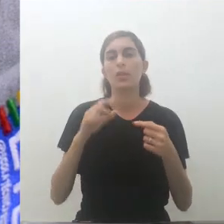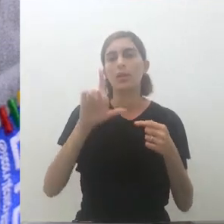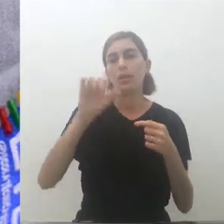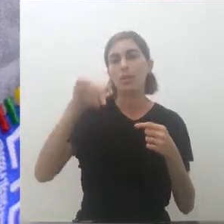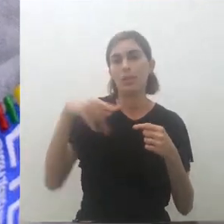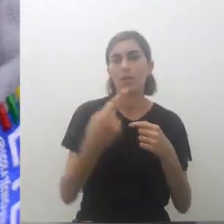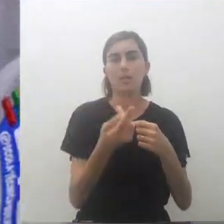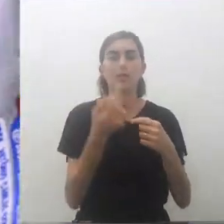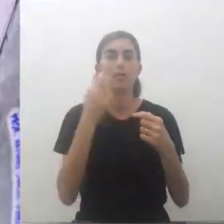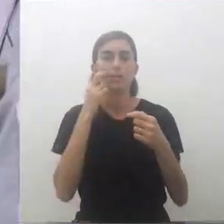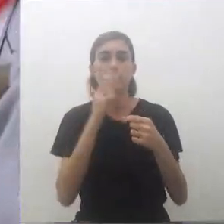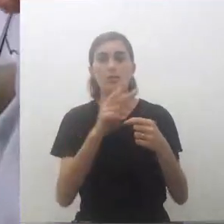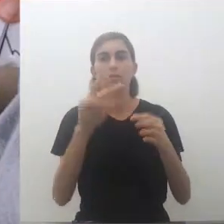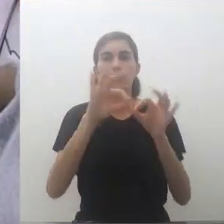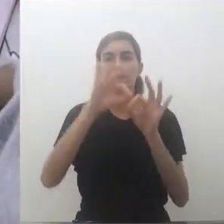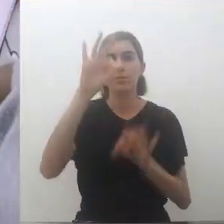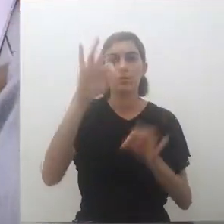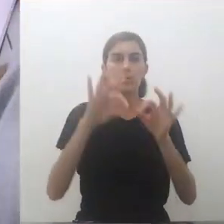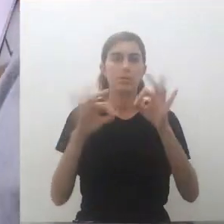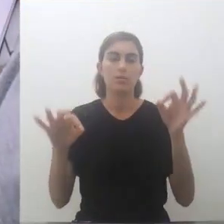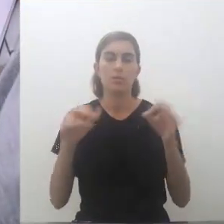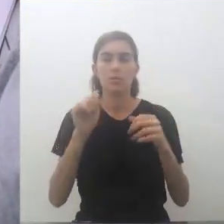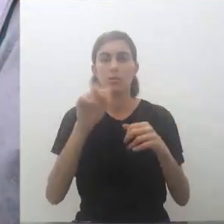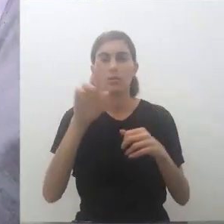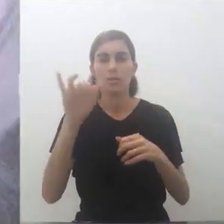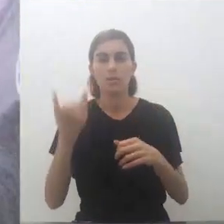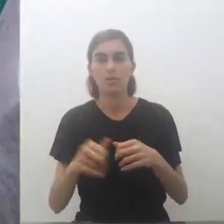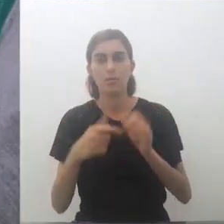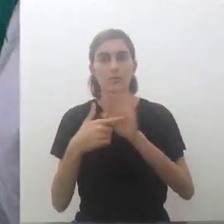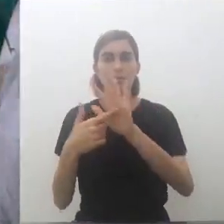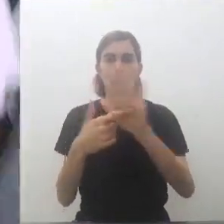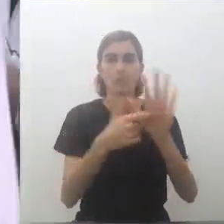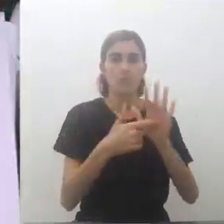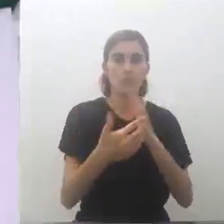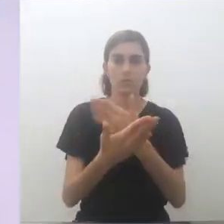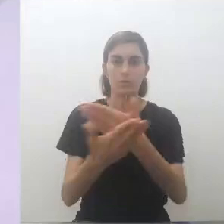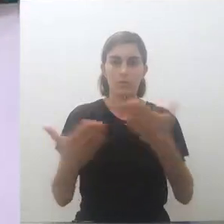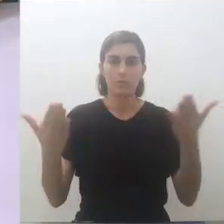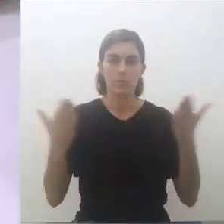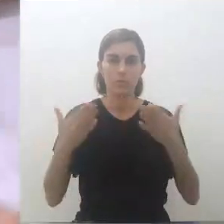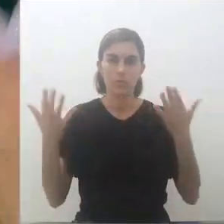áurea. Eu vou mostrar para você aqui agora,